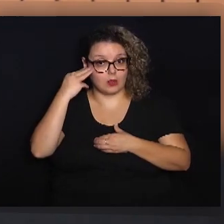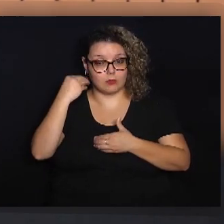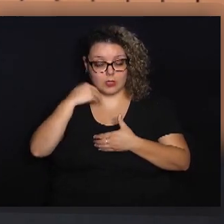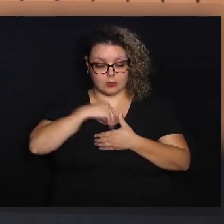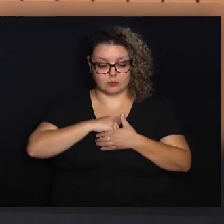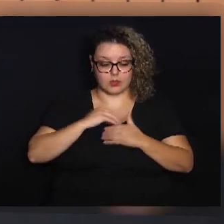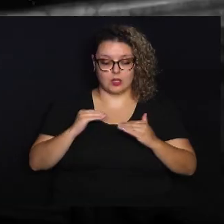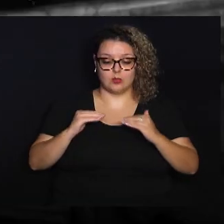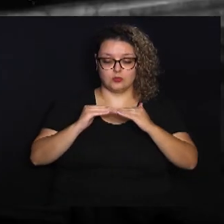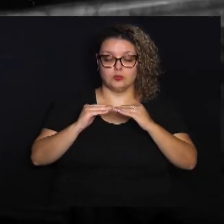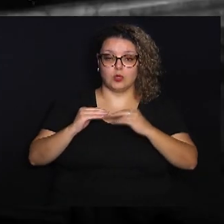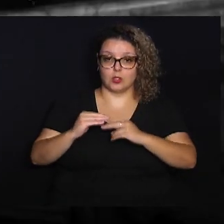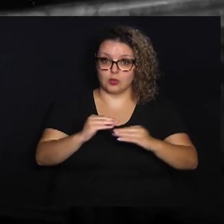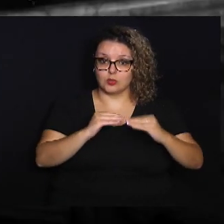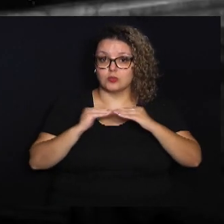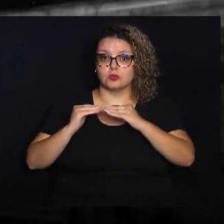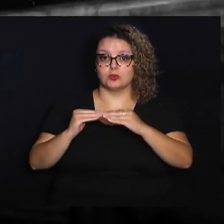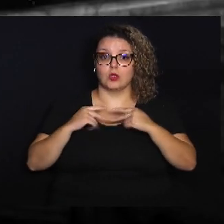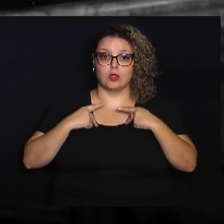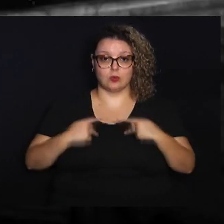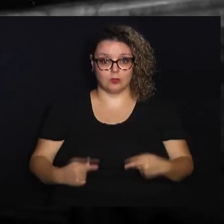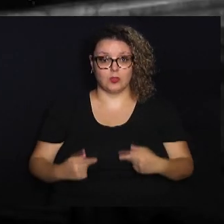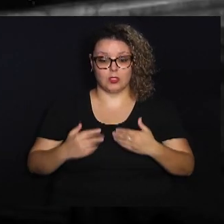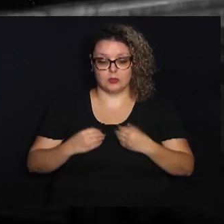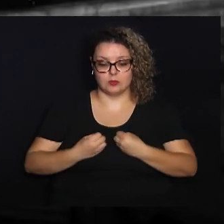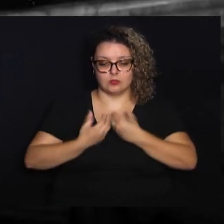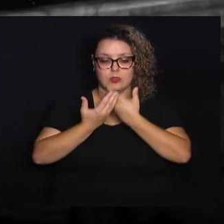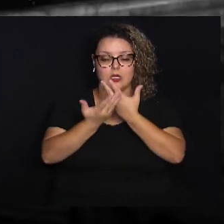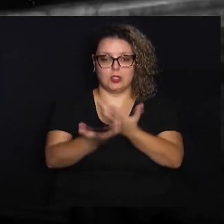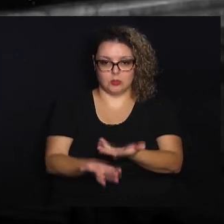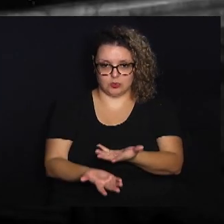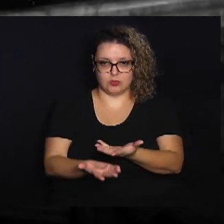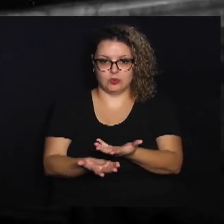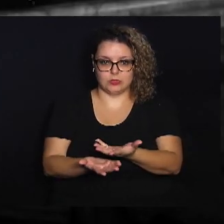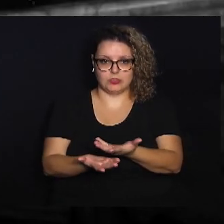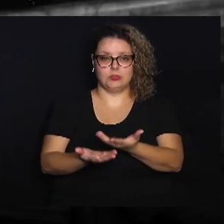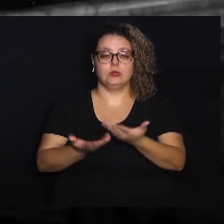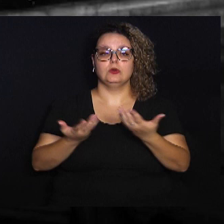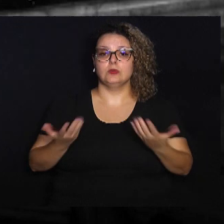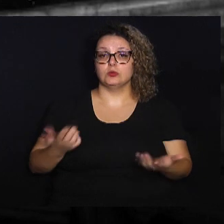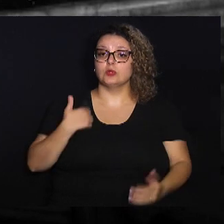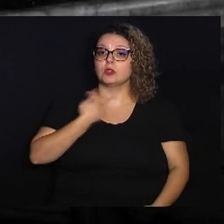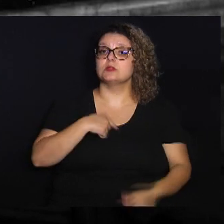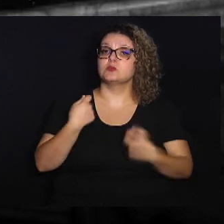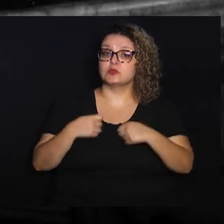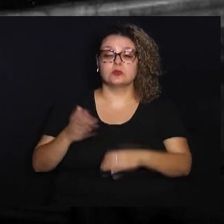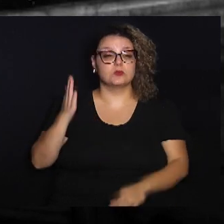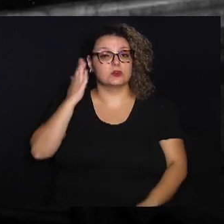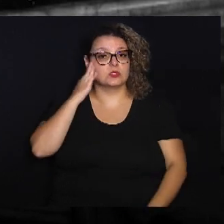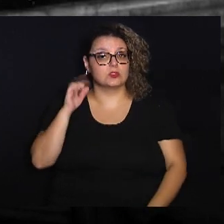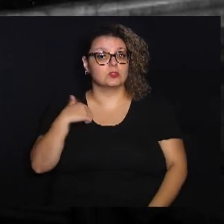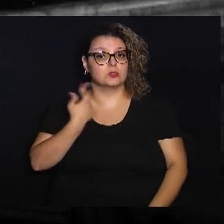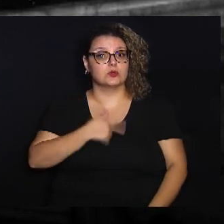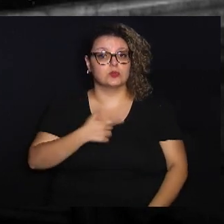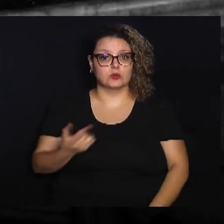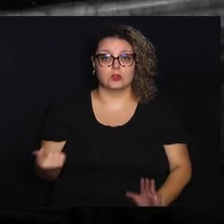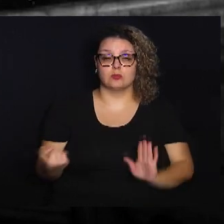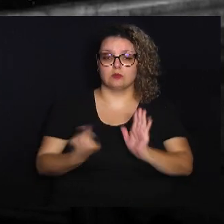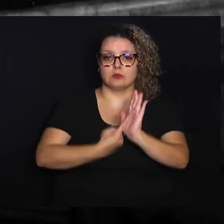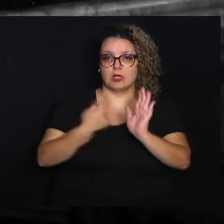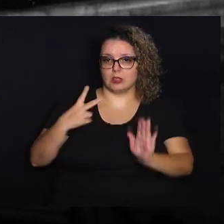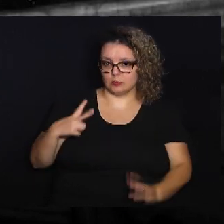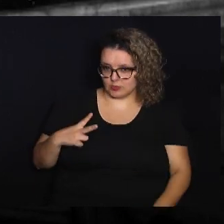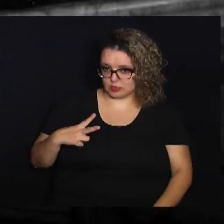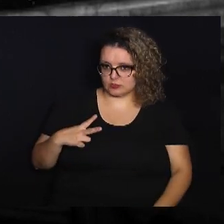mentalidade alinhado E aí conseguimos nos posicionar da porta para fora o exterior nós precisamos entender que nós somos uma